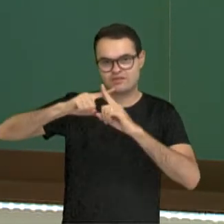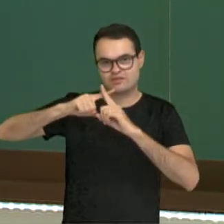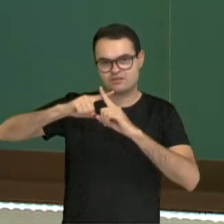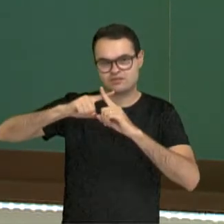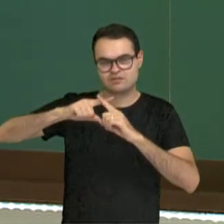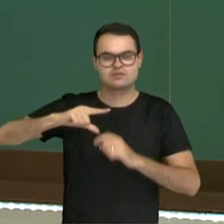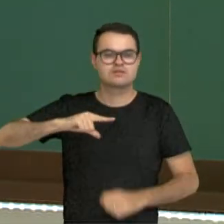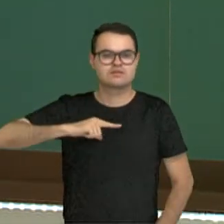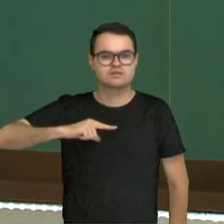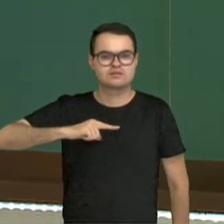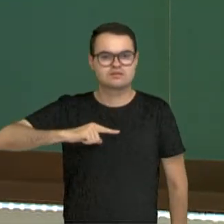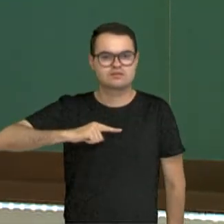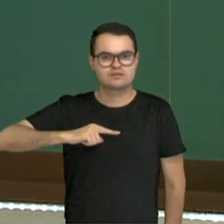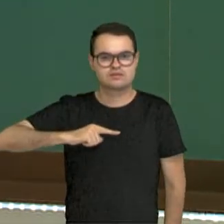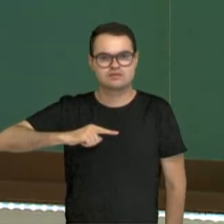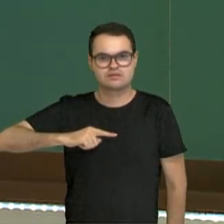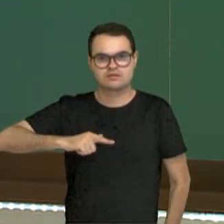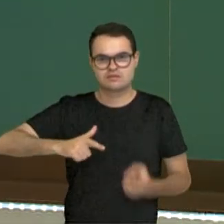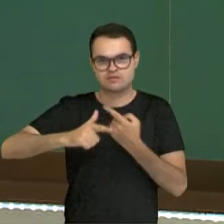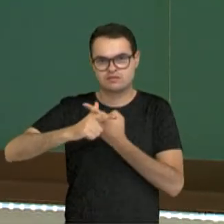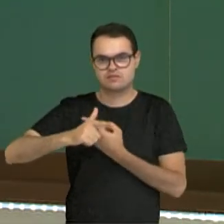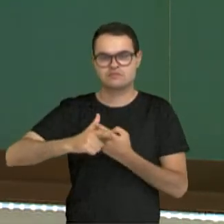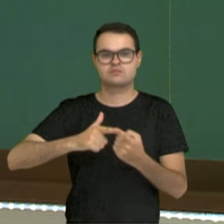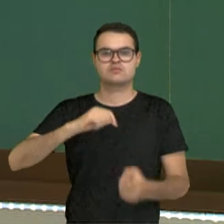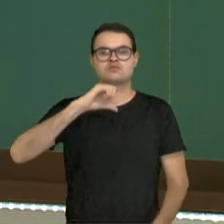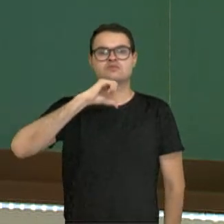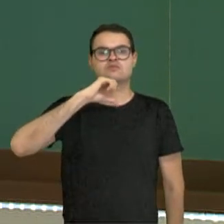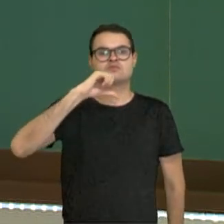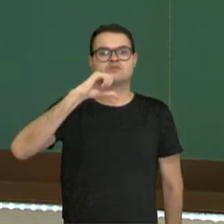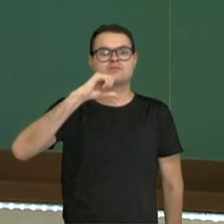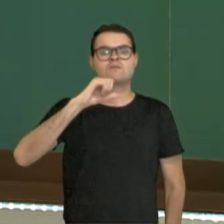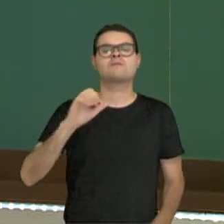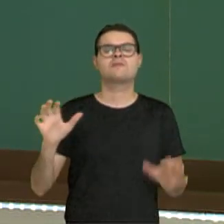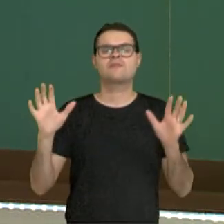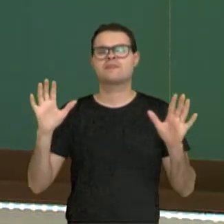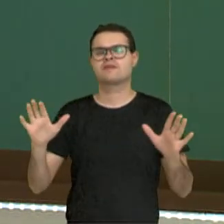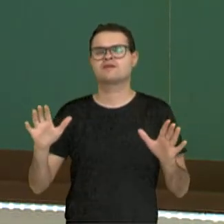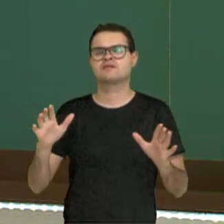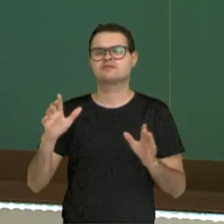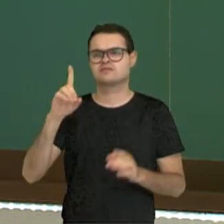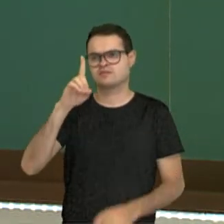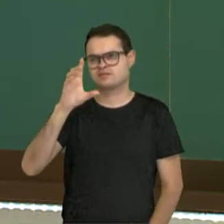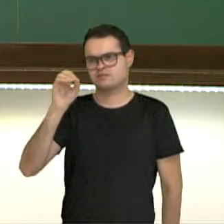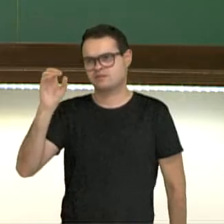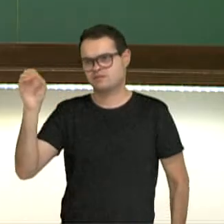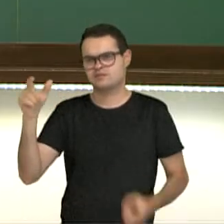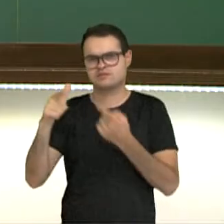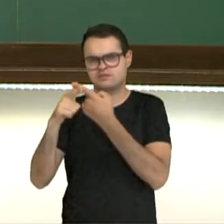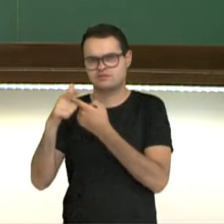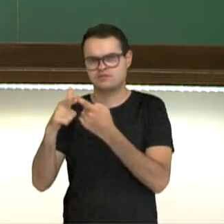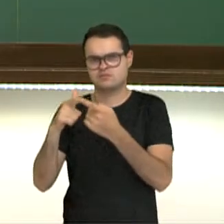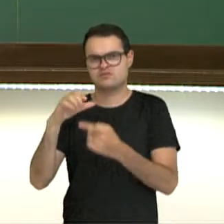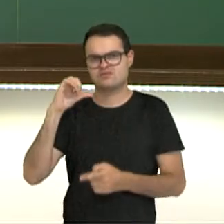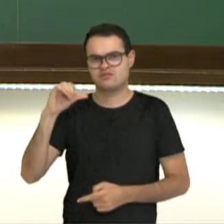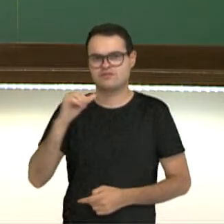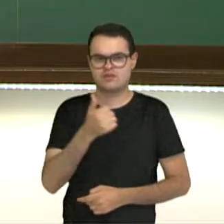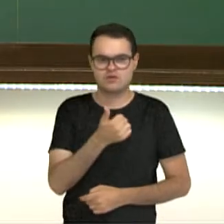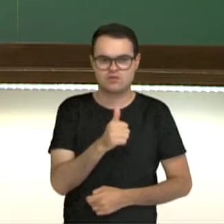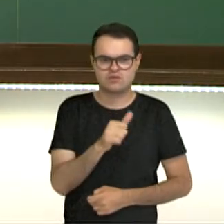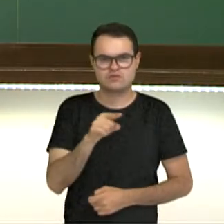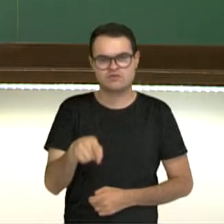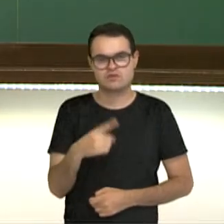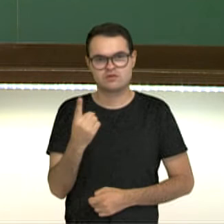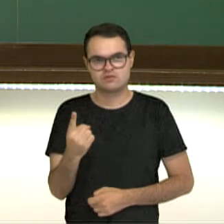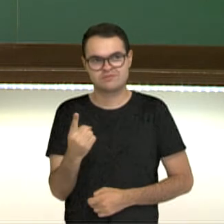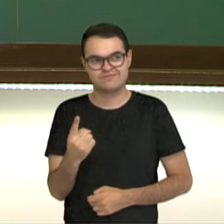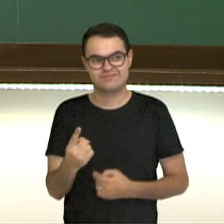seja, eu tenho uma divisão por 9. Mas se eu dividir 100 por 9, vai dar 11,1. Então, quer dizer